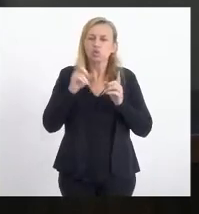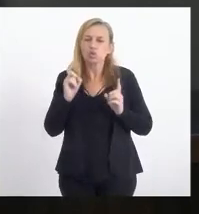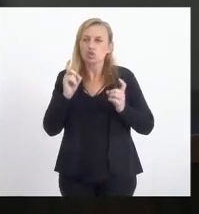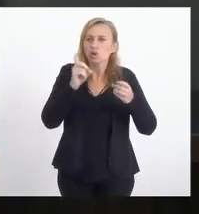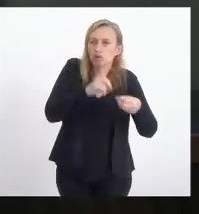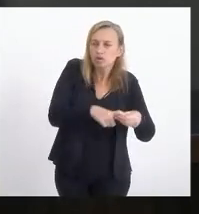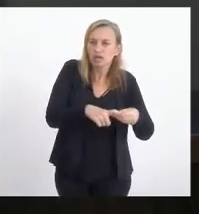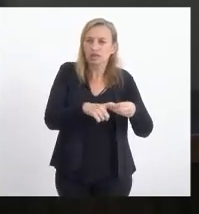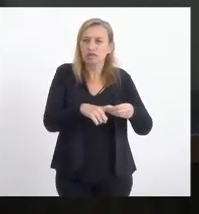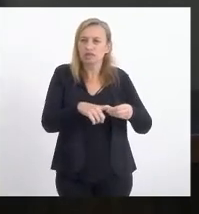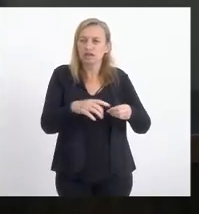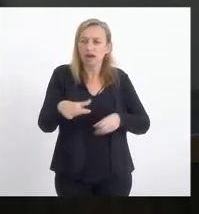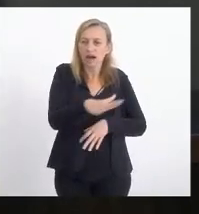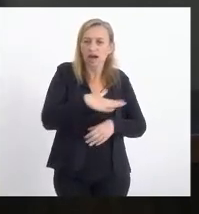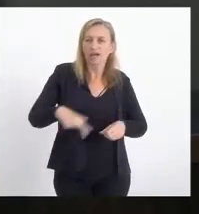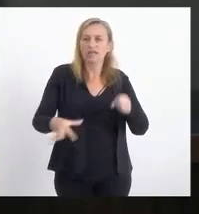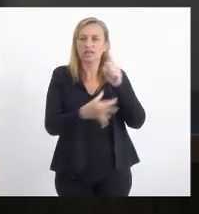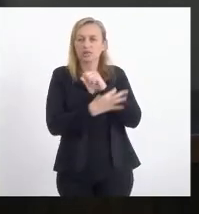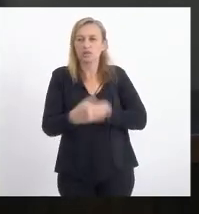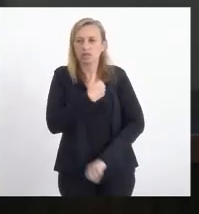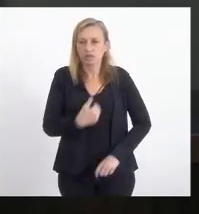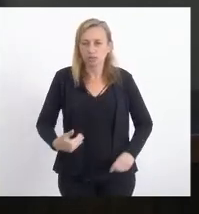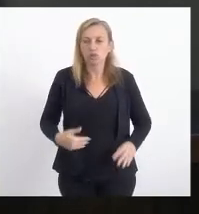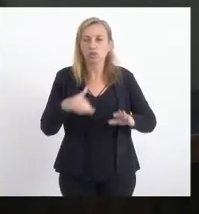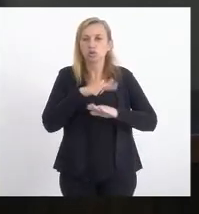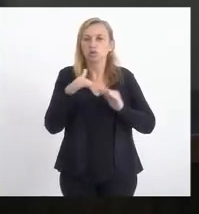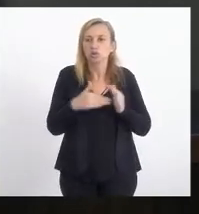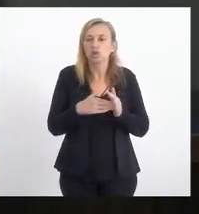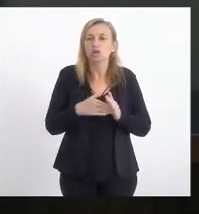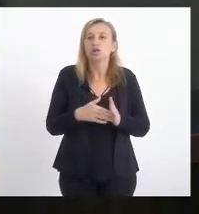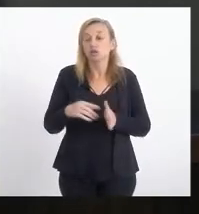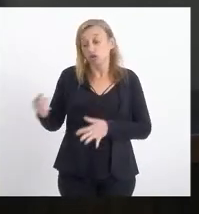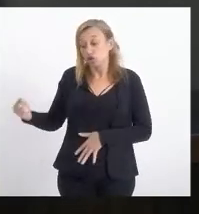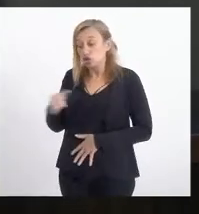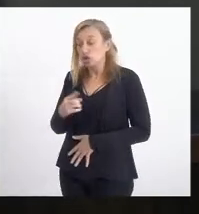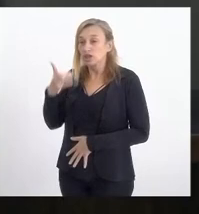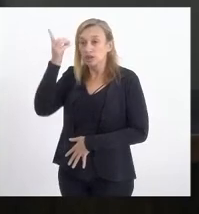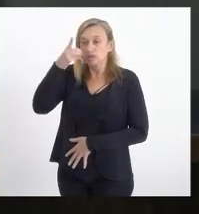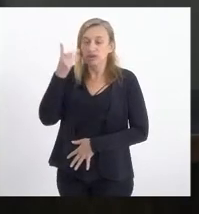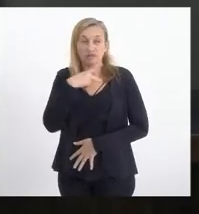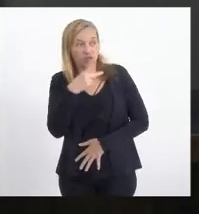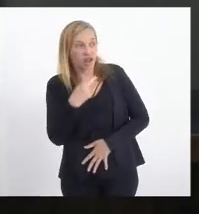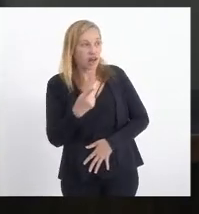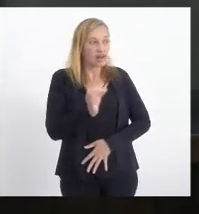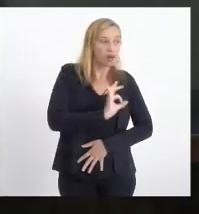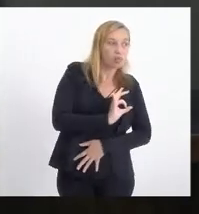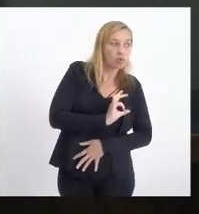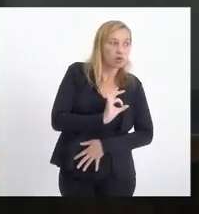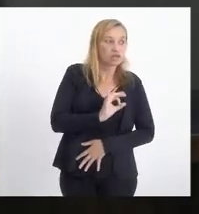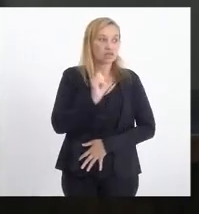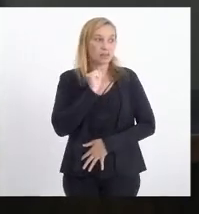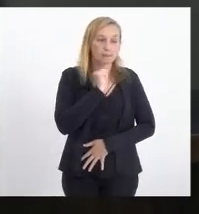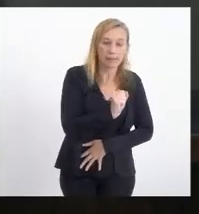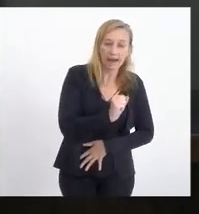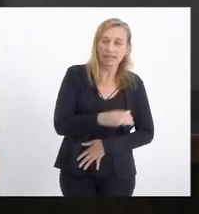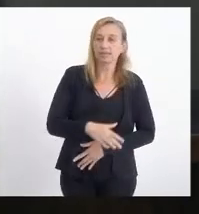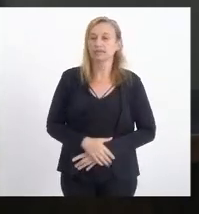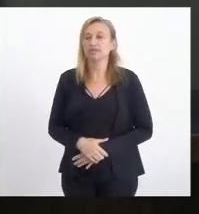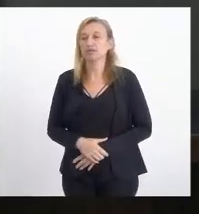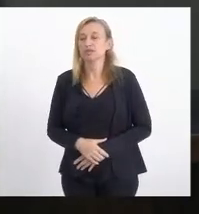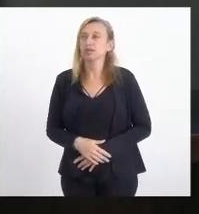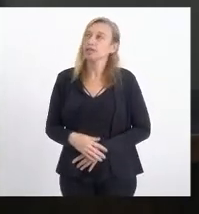voltados à defesa da Segurança Pública todos quando vem Deputado essa Tribuna aqui dizer que a polícia é assassina